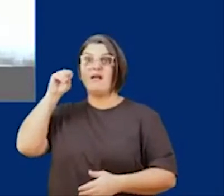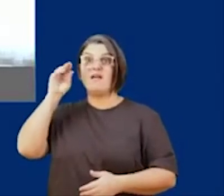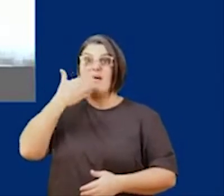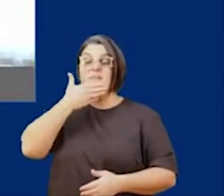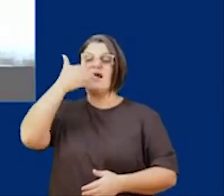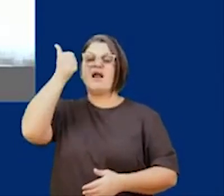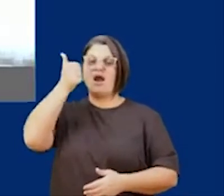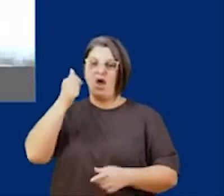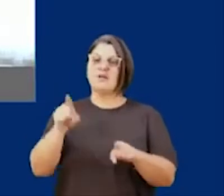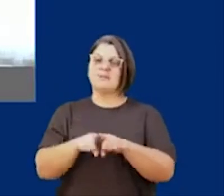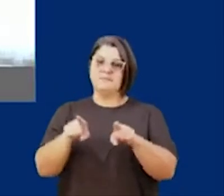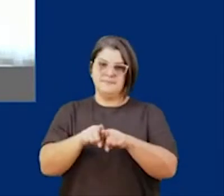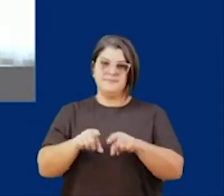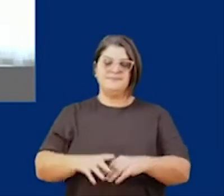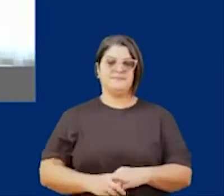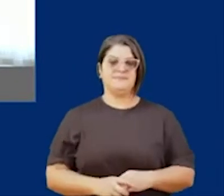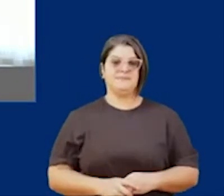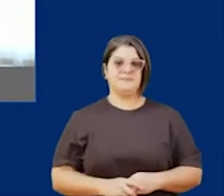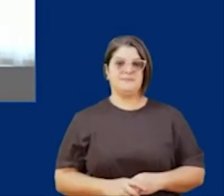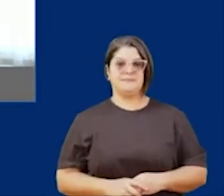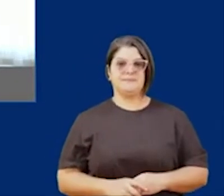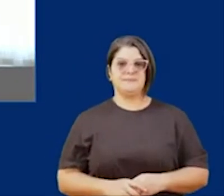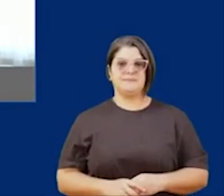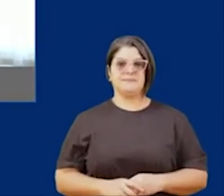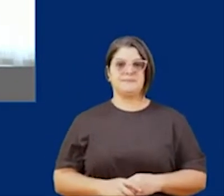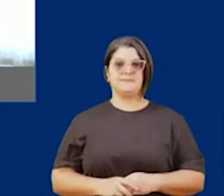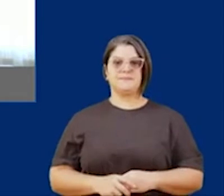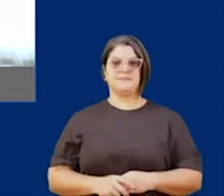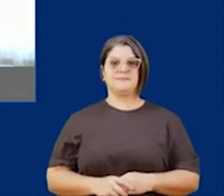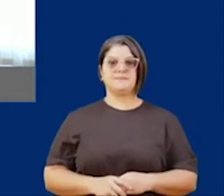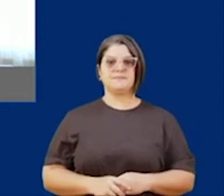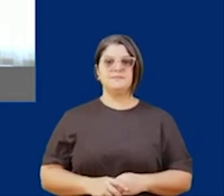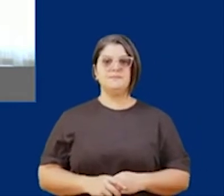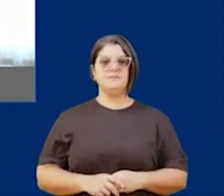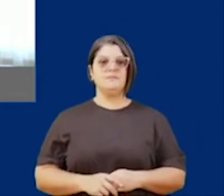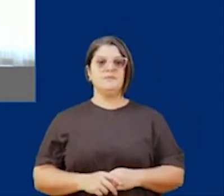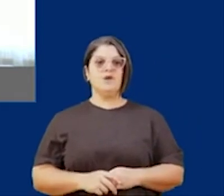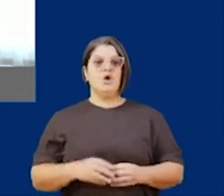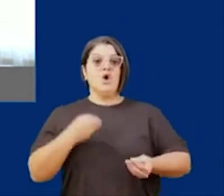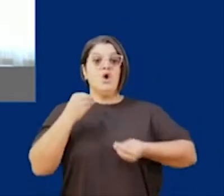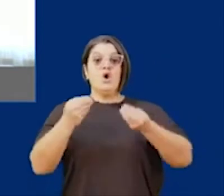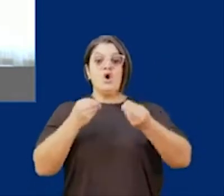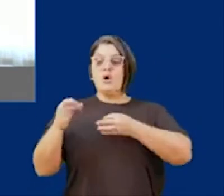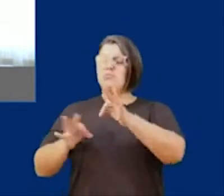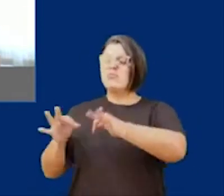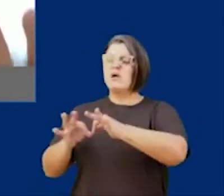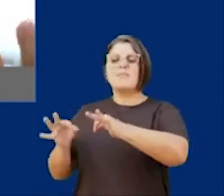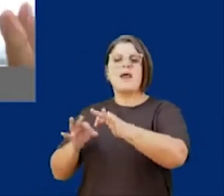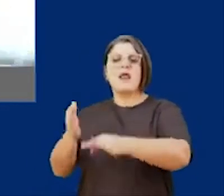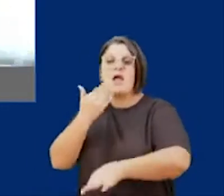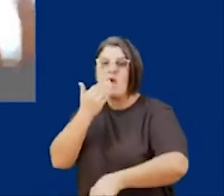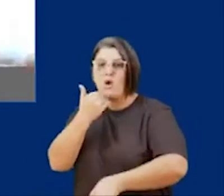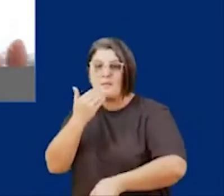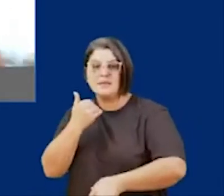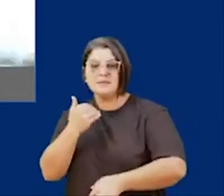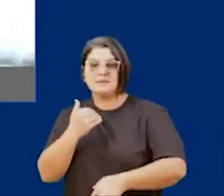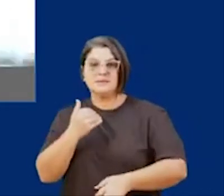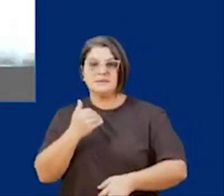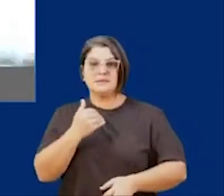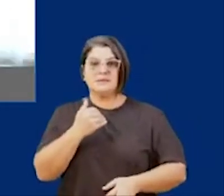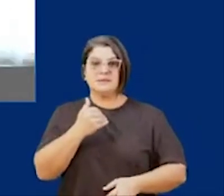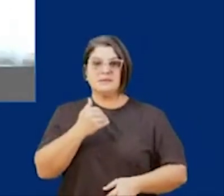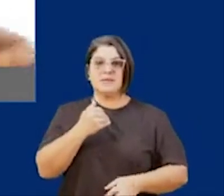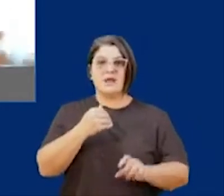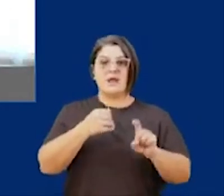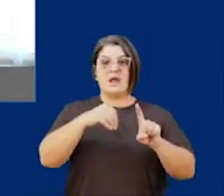importante também são passos referentes a como preparar essa comida, né? Então, um mito que a gente tem, assim, a comida